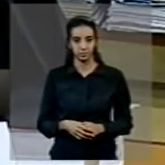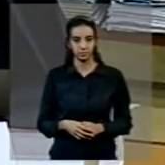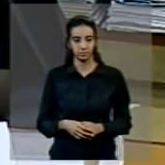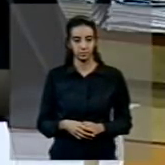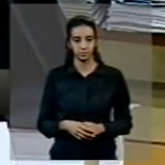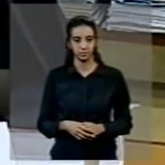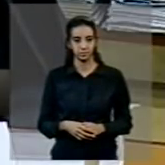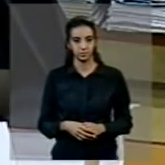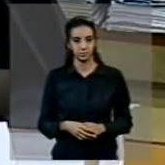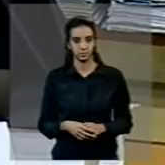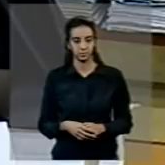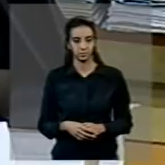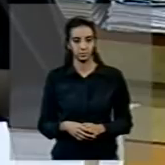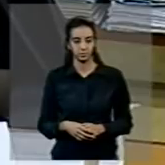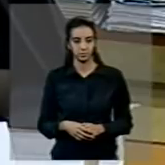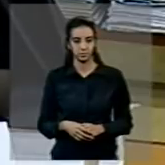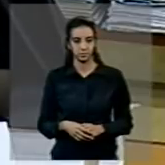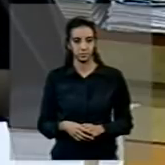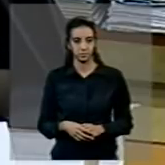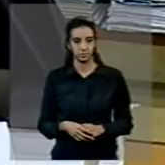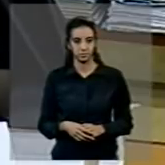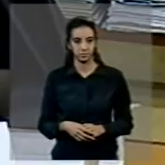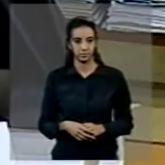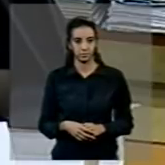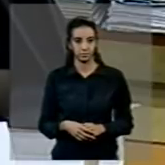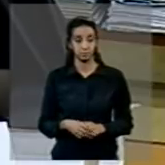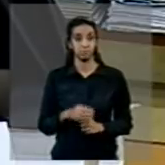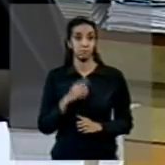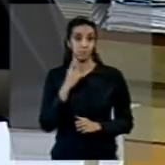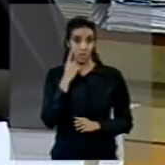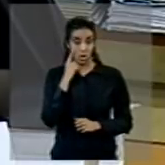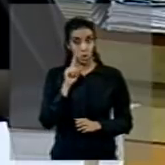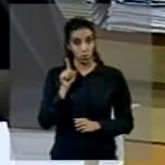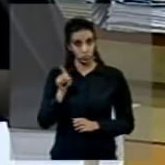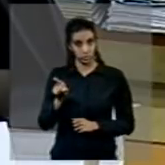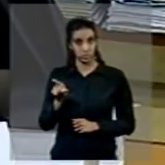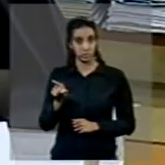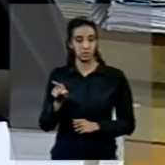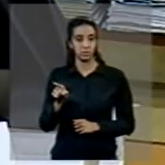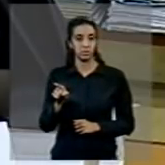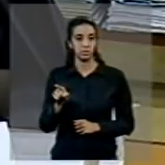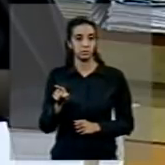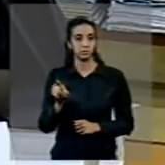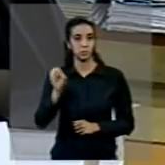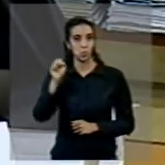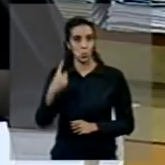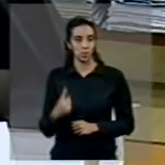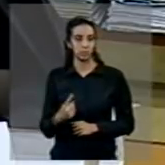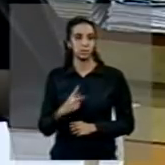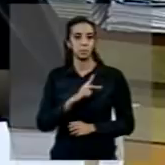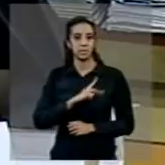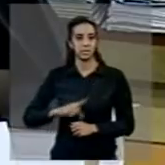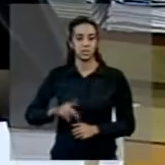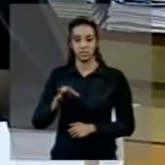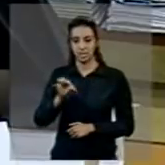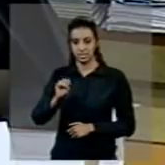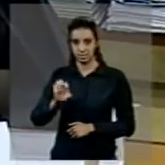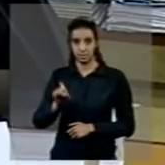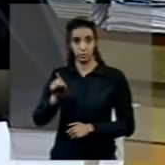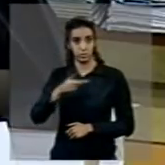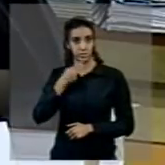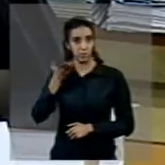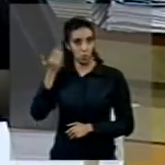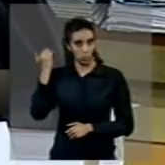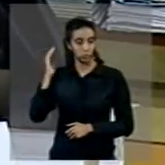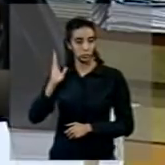E veja que Vossa Excelência, na presidência do TSE, ministro Dias Toffoli, já antecipava, inclusive,